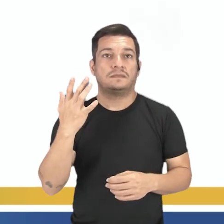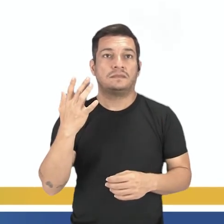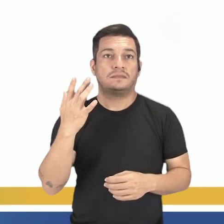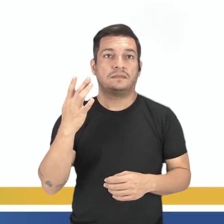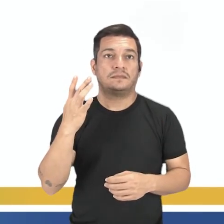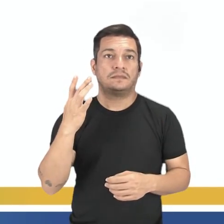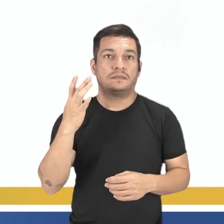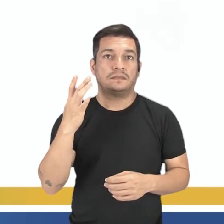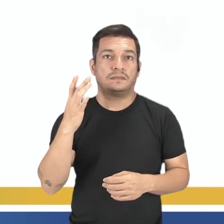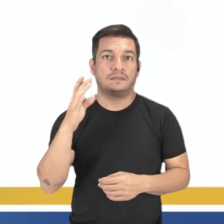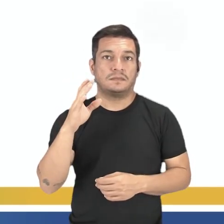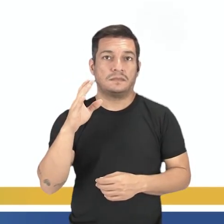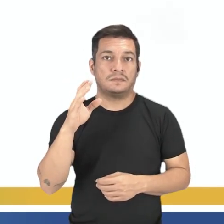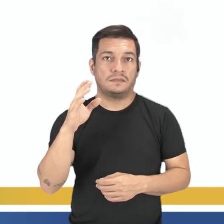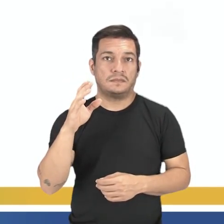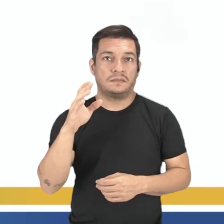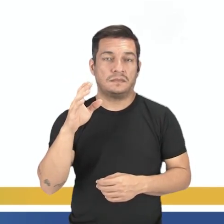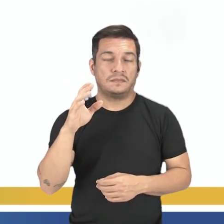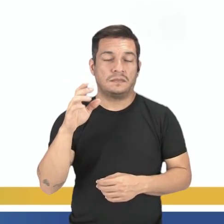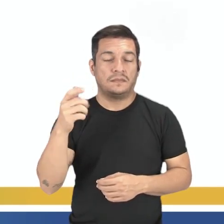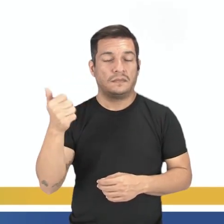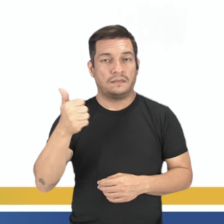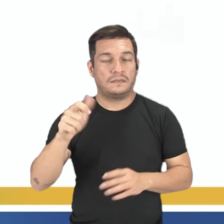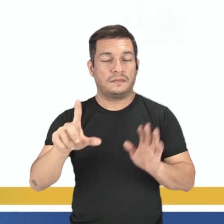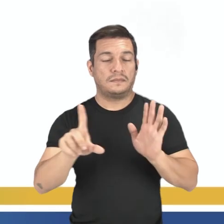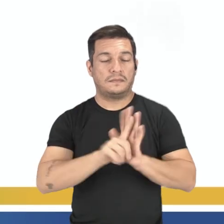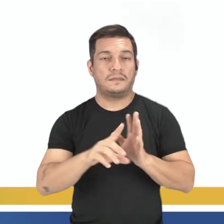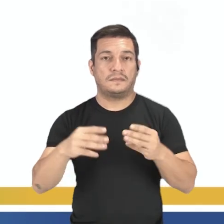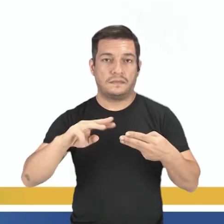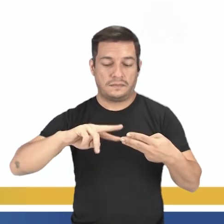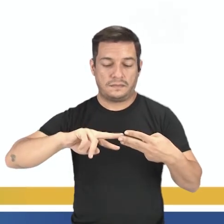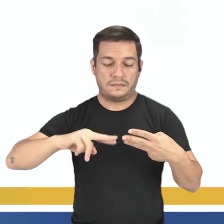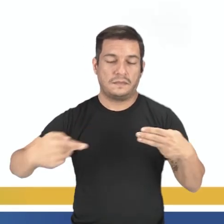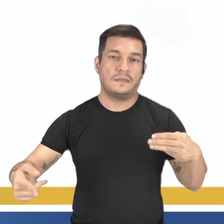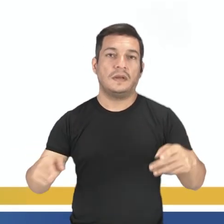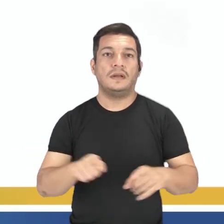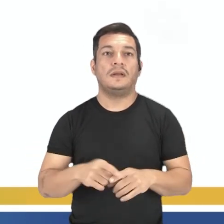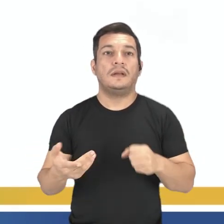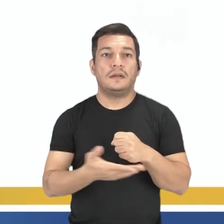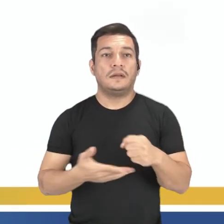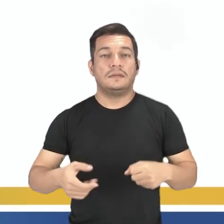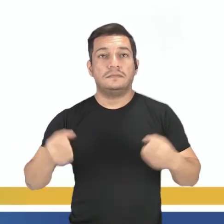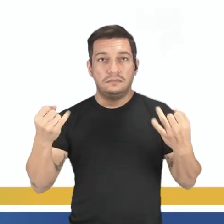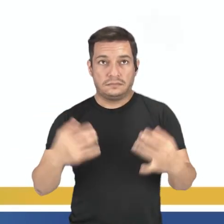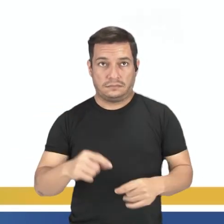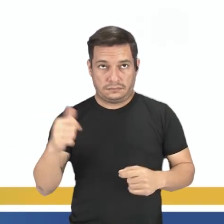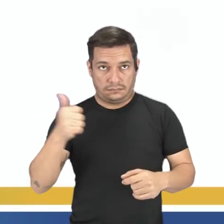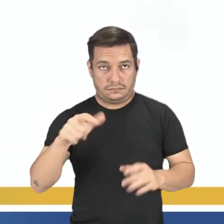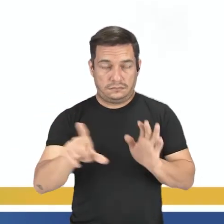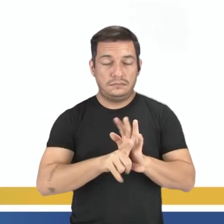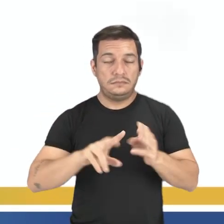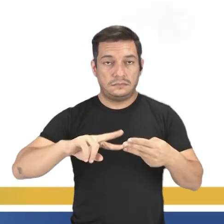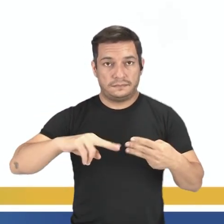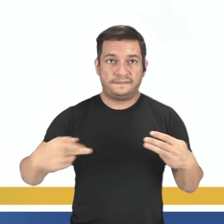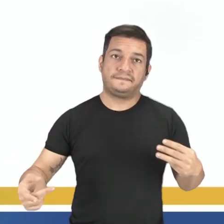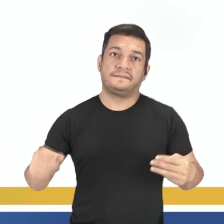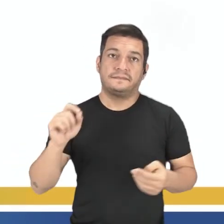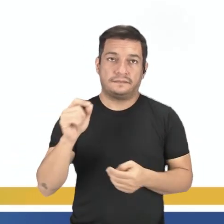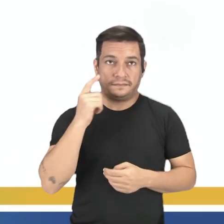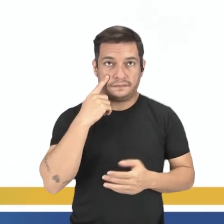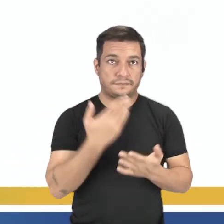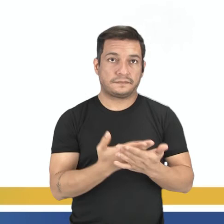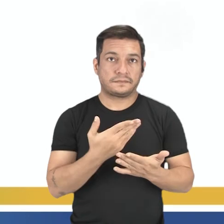aplicado à primeira lei de Mendel. Basicamente também, o que determina essa primeira lei de Mendel, tá? Então,